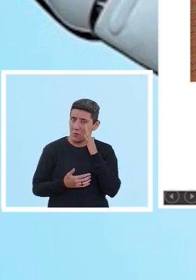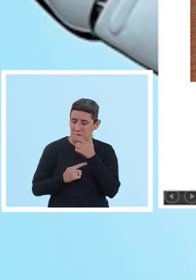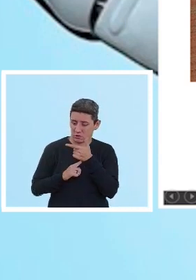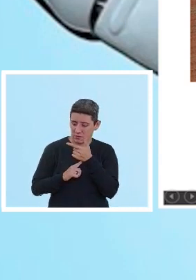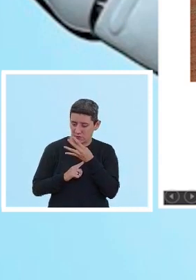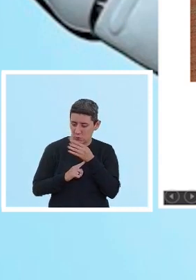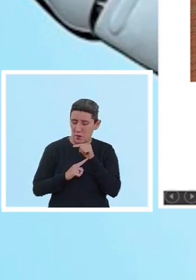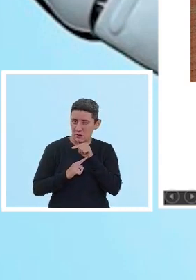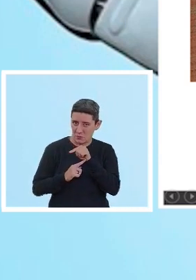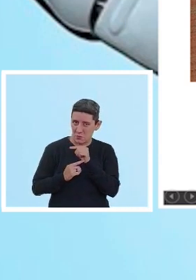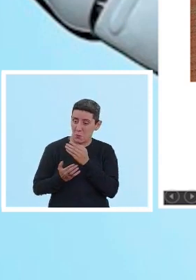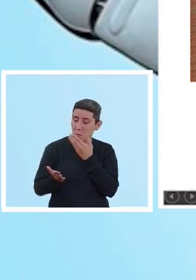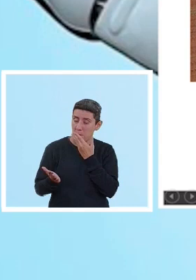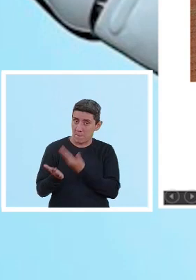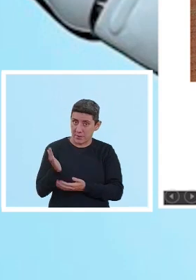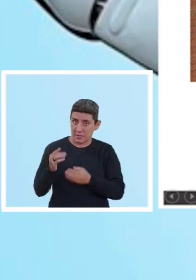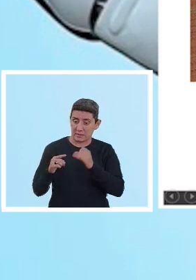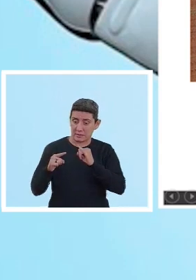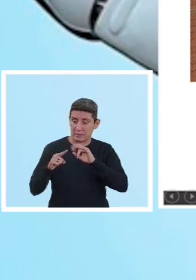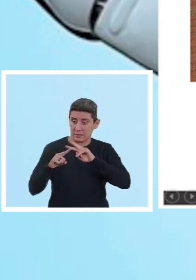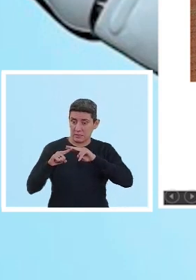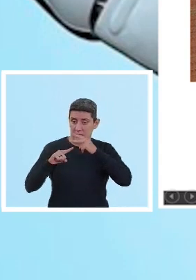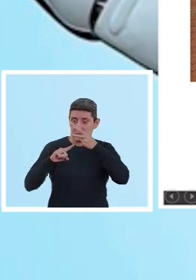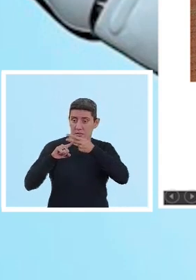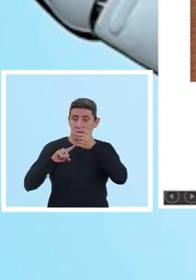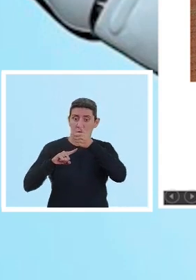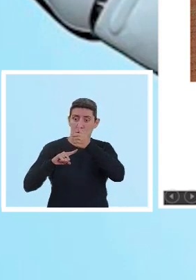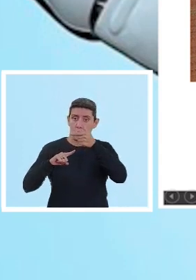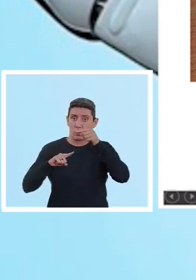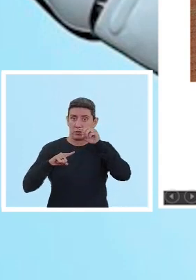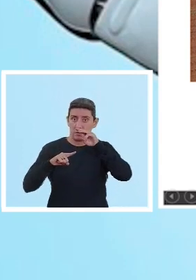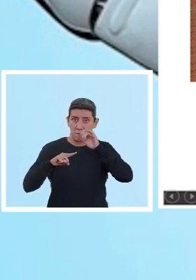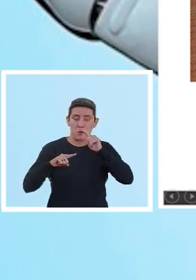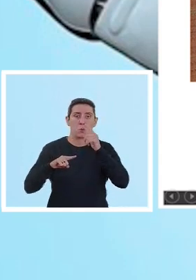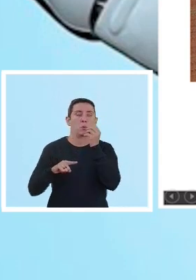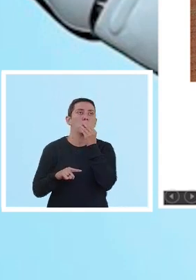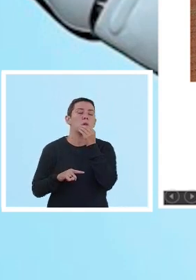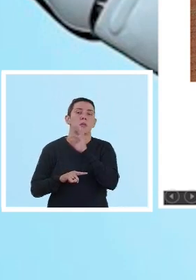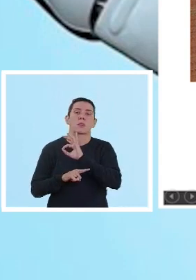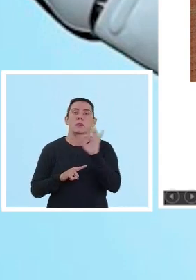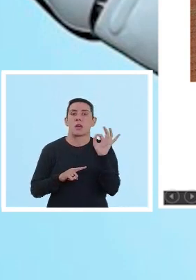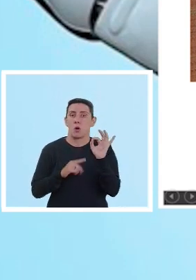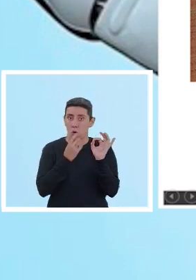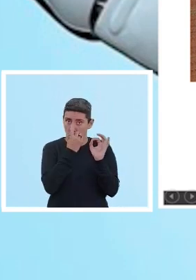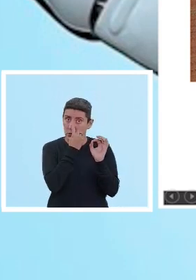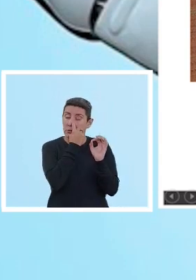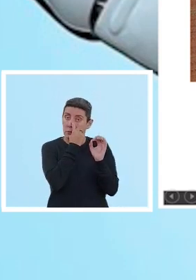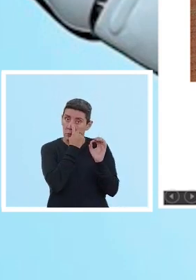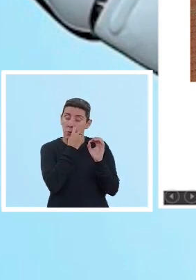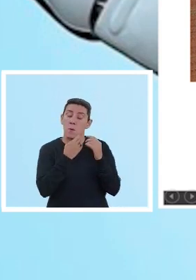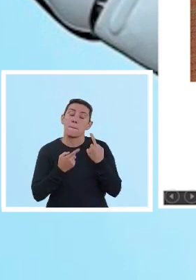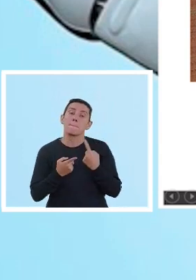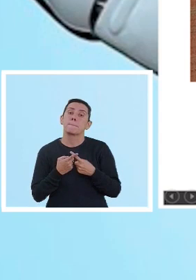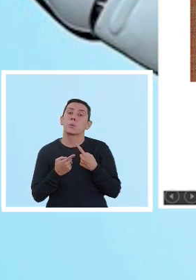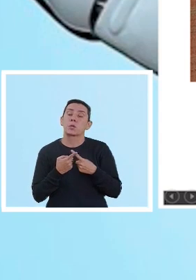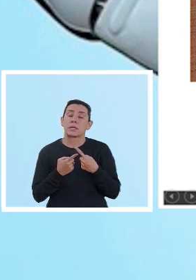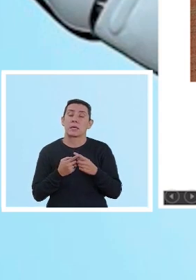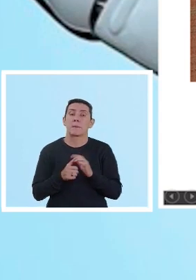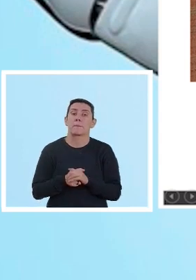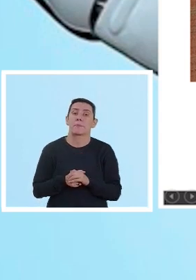deixariam de ganhar a gente alcançar os 12 mil a gente já tá satisfeito porque não treinamento envolve